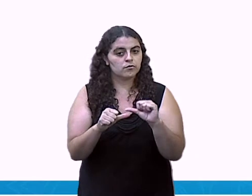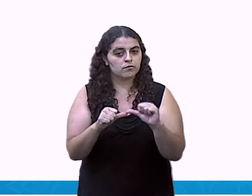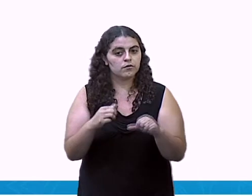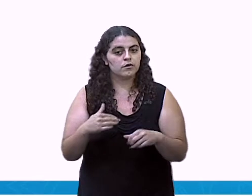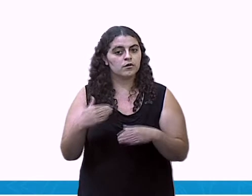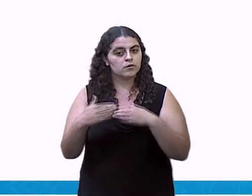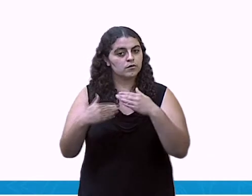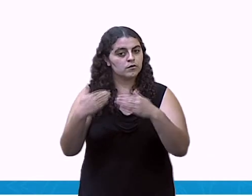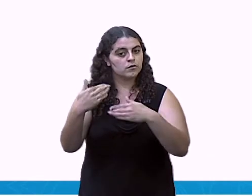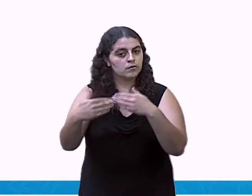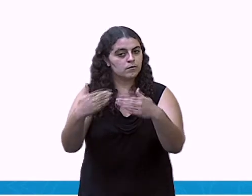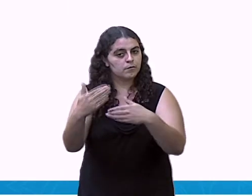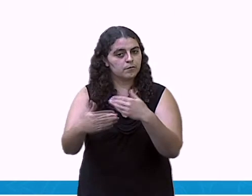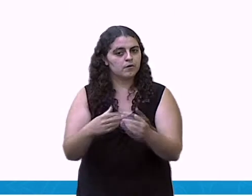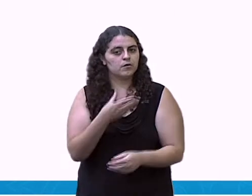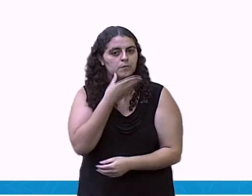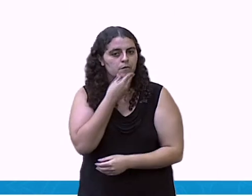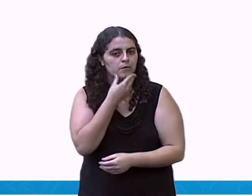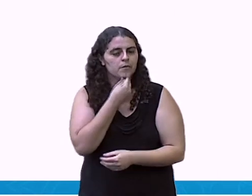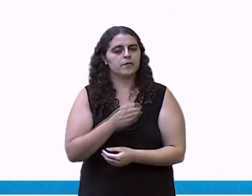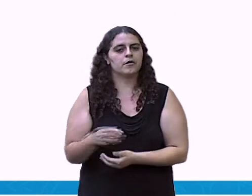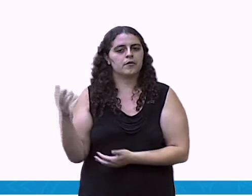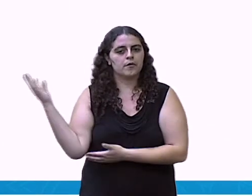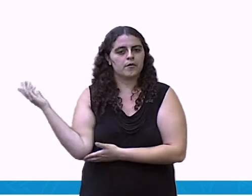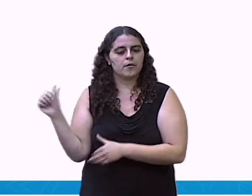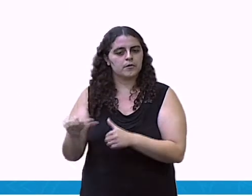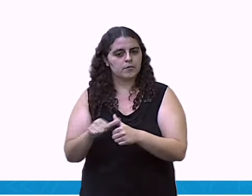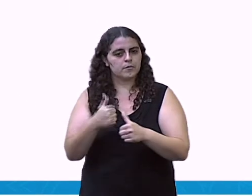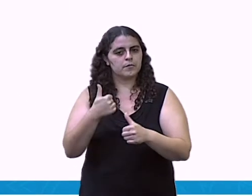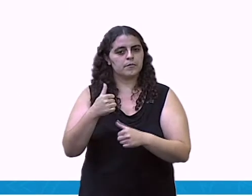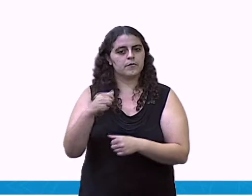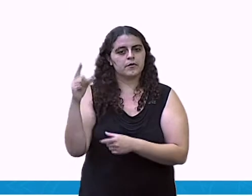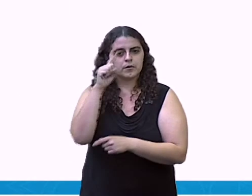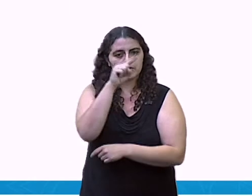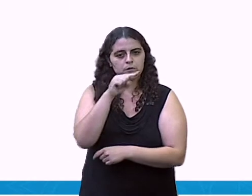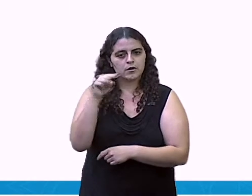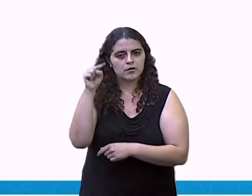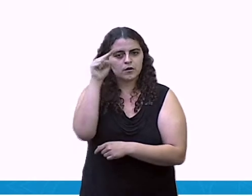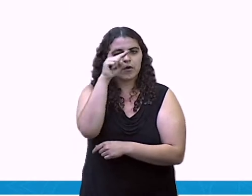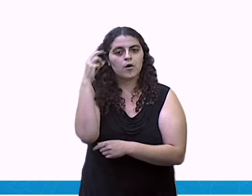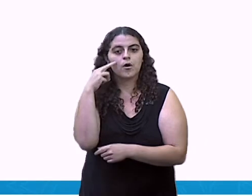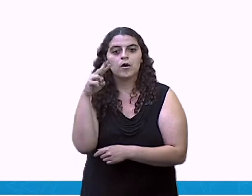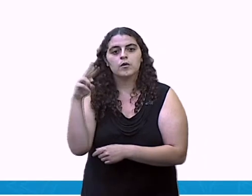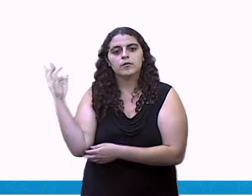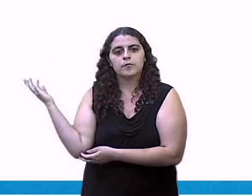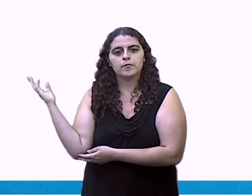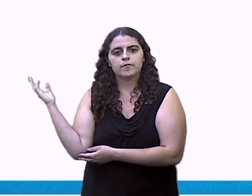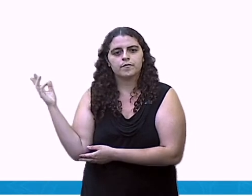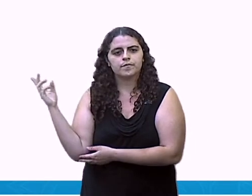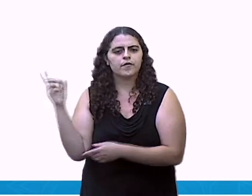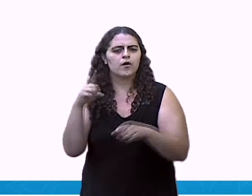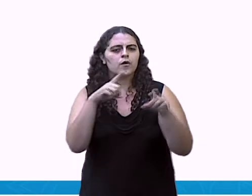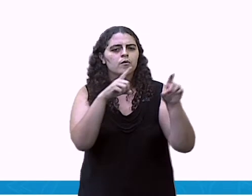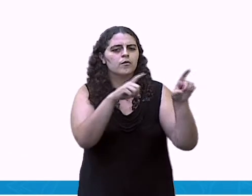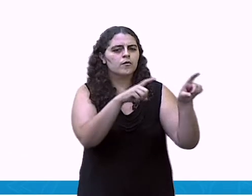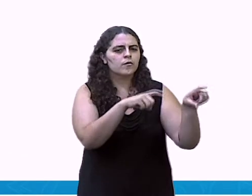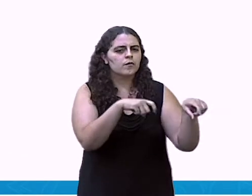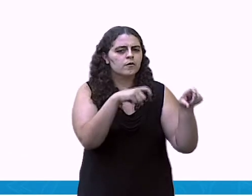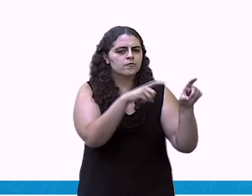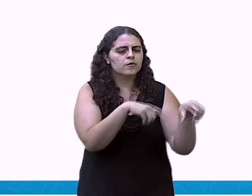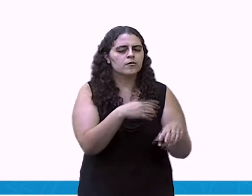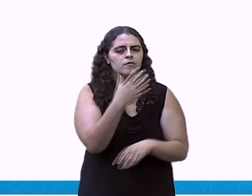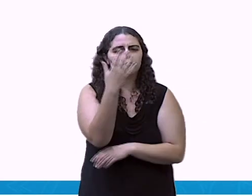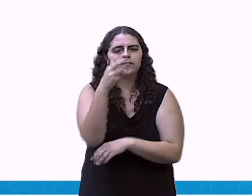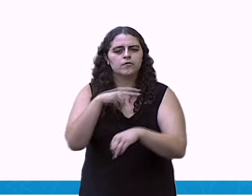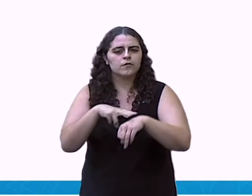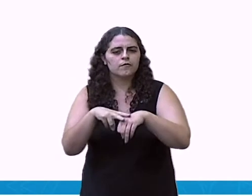tempo pela ação humana. Então, no primeiro quadrinho aqui, nós temos um local, ou seja, totalmente arborizado, um